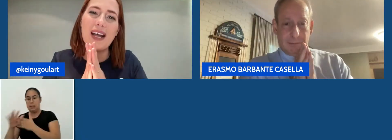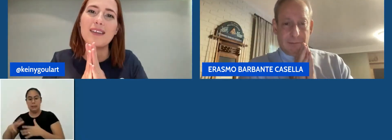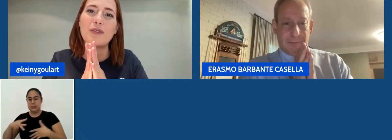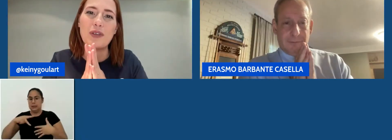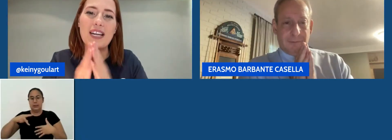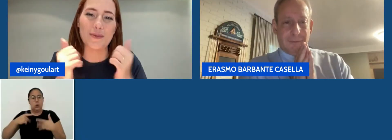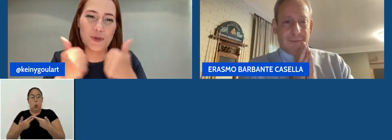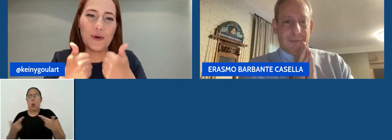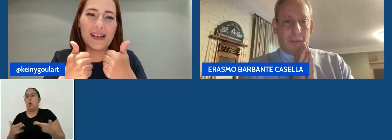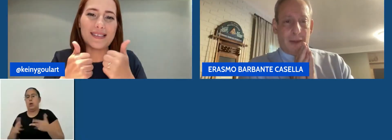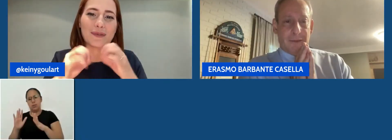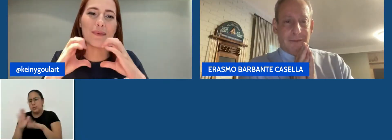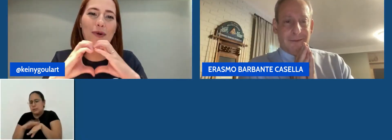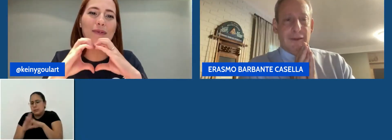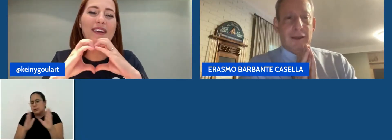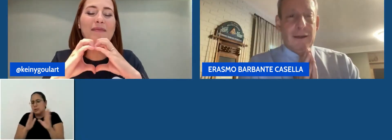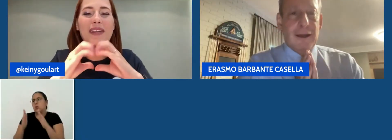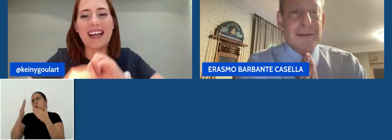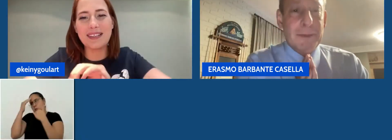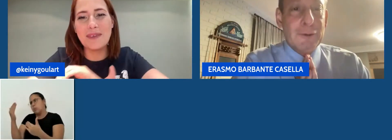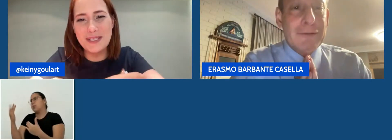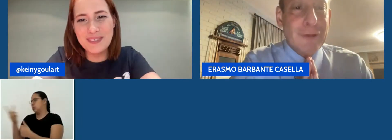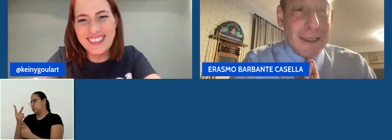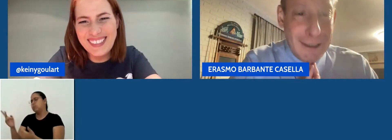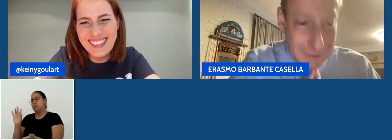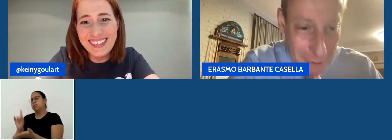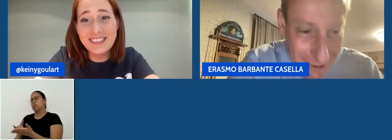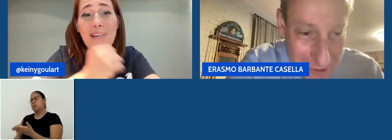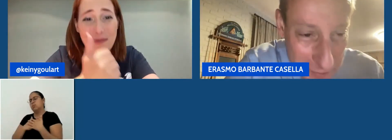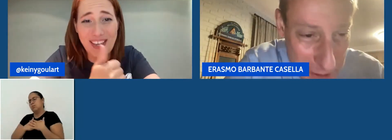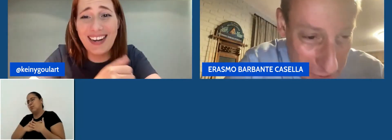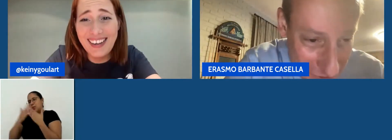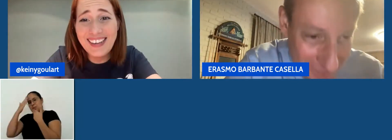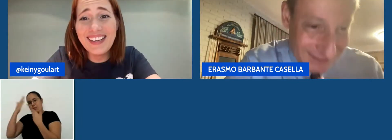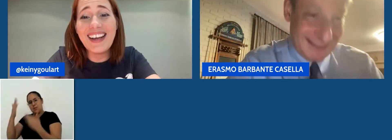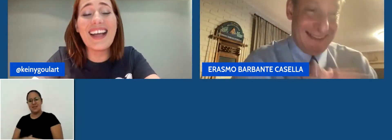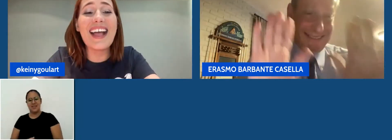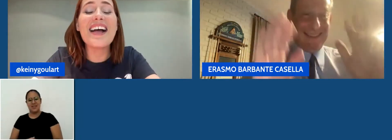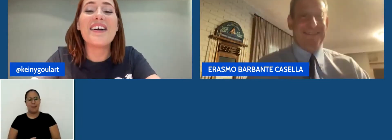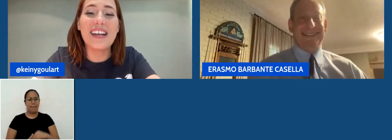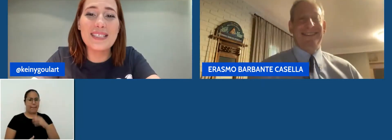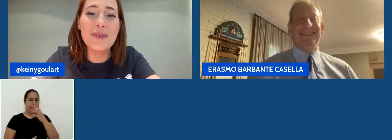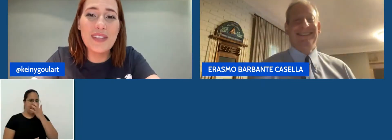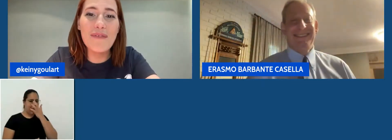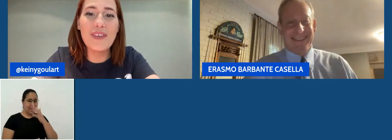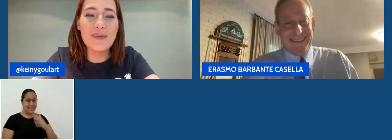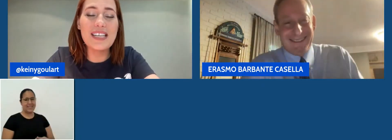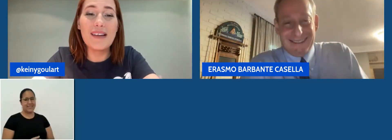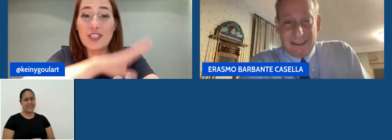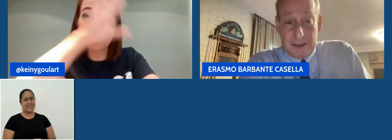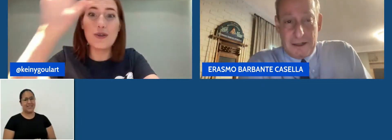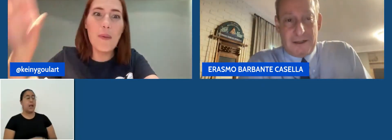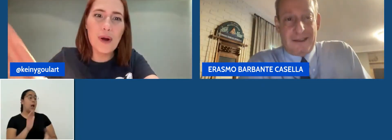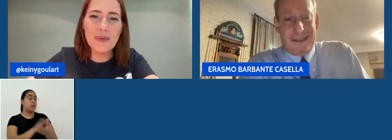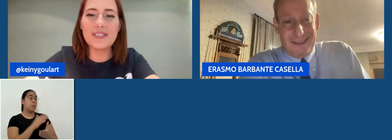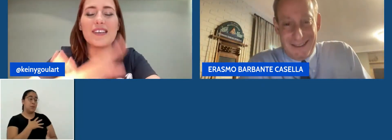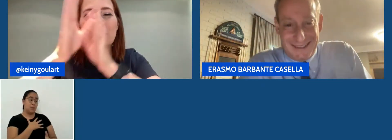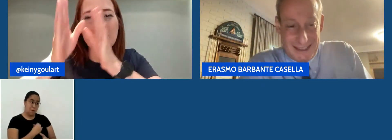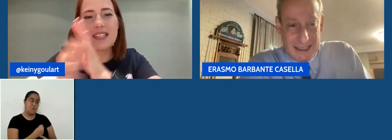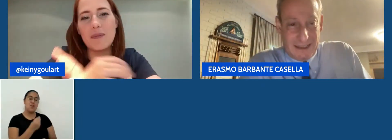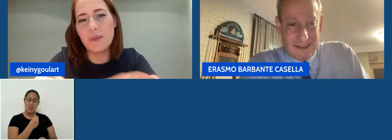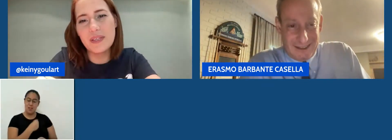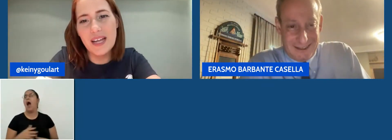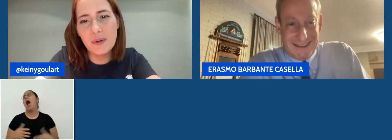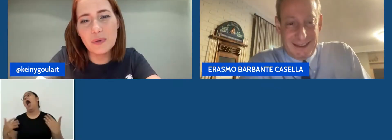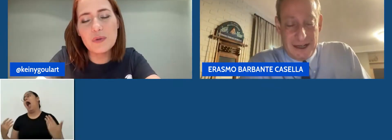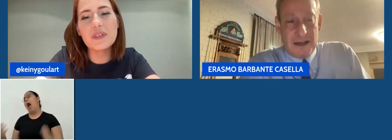muito obrigada, doutor Erasmo, de coração, tá bom? Obrigada casamento mesmo. Da filha, hein? Não é meu casamento. Casamento da filha, mas ele estava cheio de compromisso aí, tirou